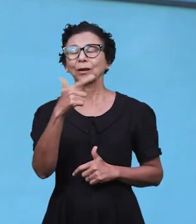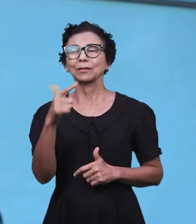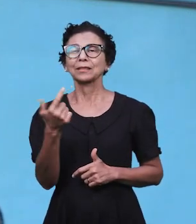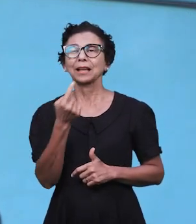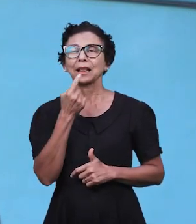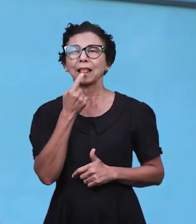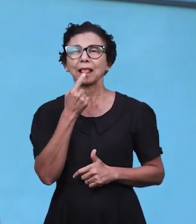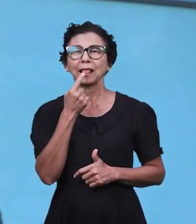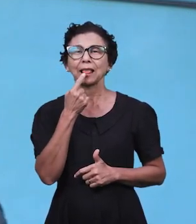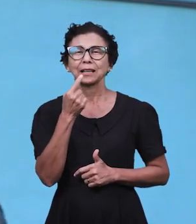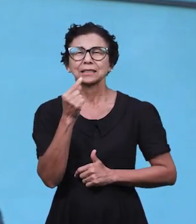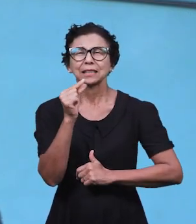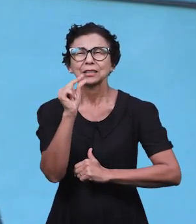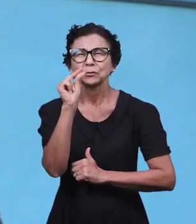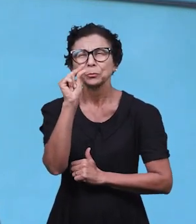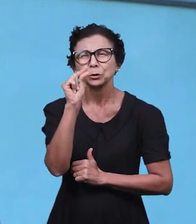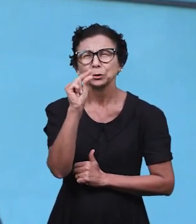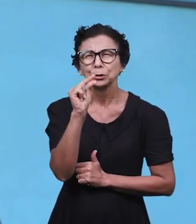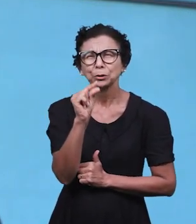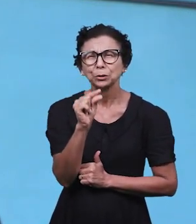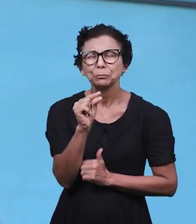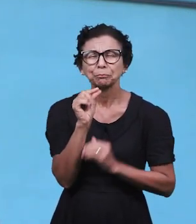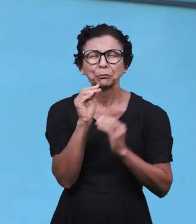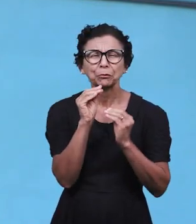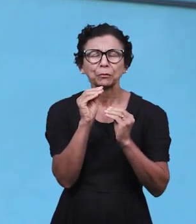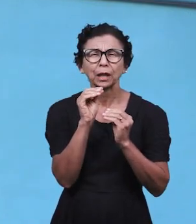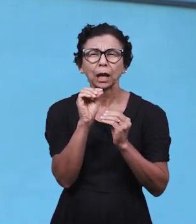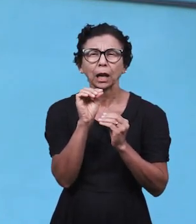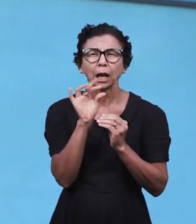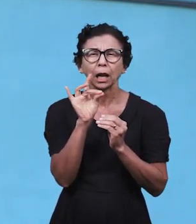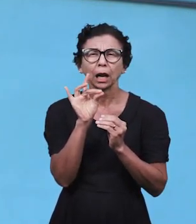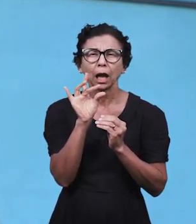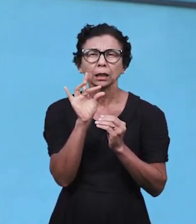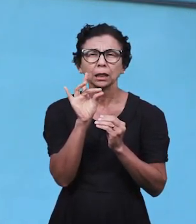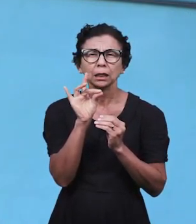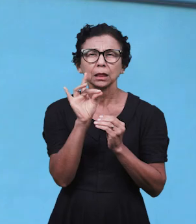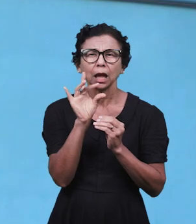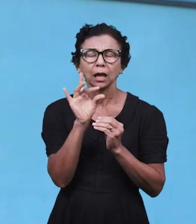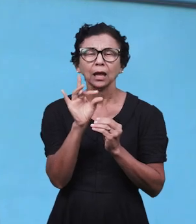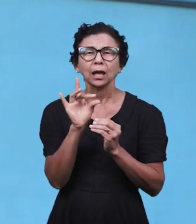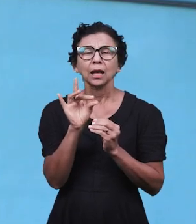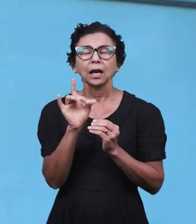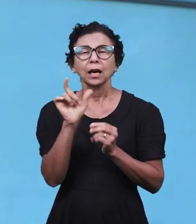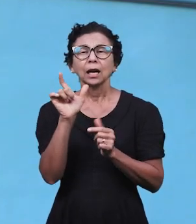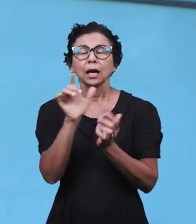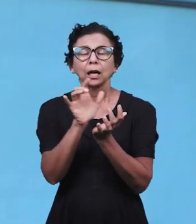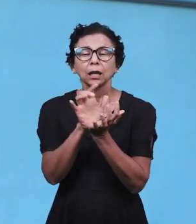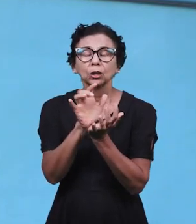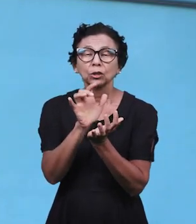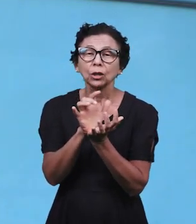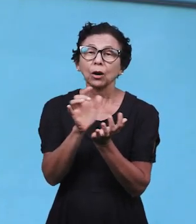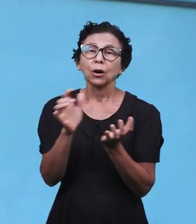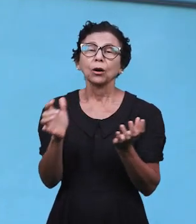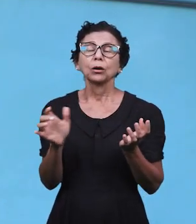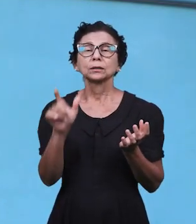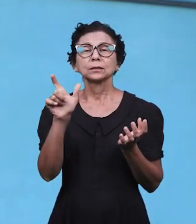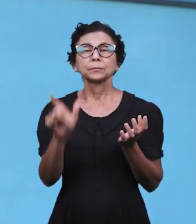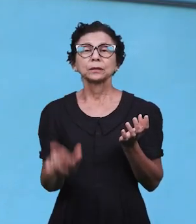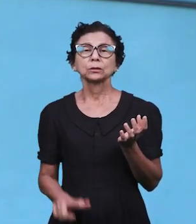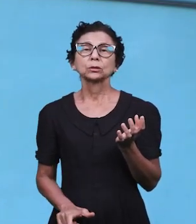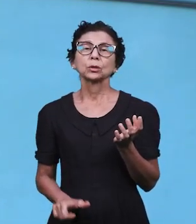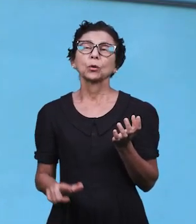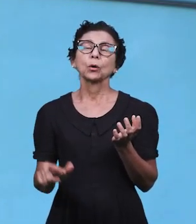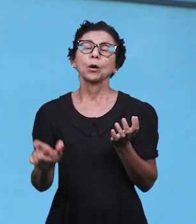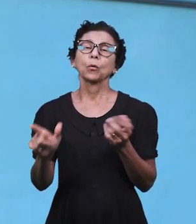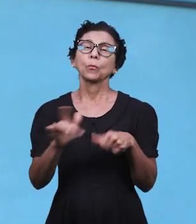hipossalivação, ou seja, aquela pessoa que tem um fluxo de saliva muito baixo, geralmente idosos, pessoas que têm problemas